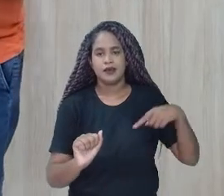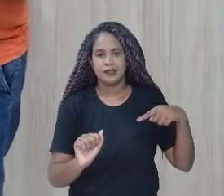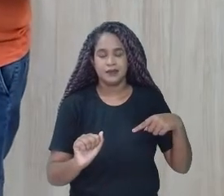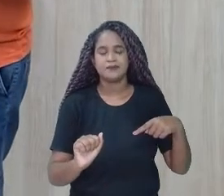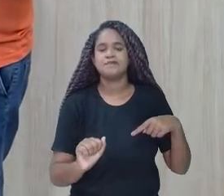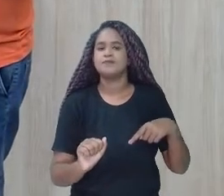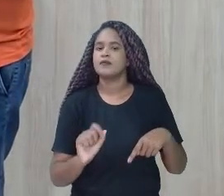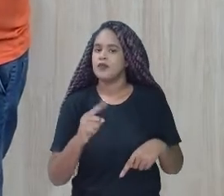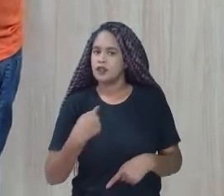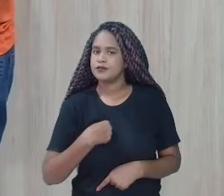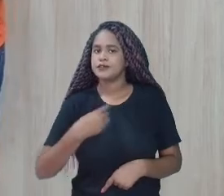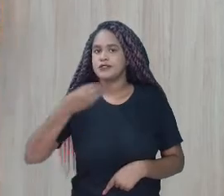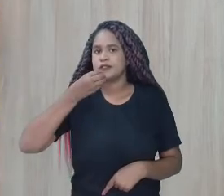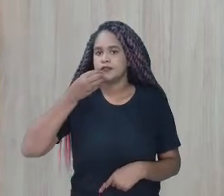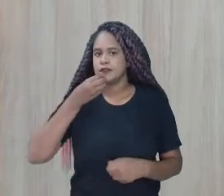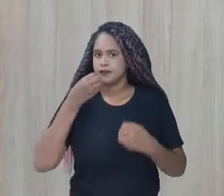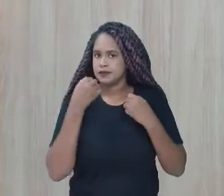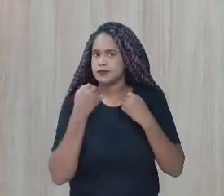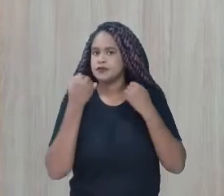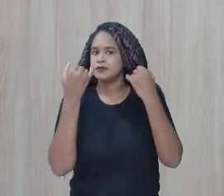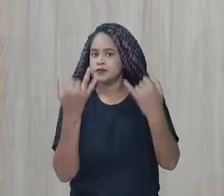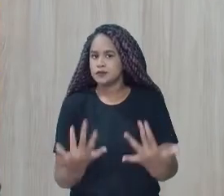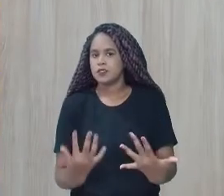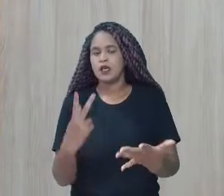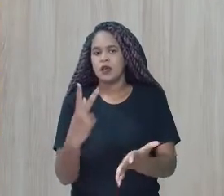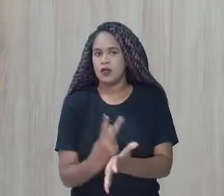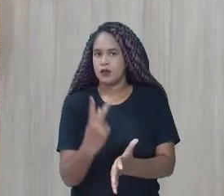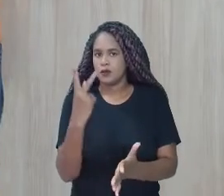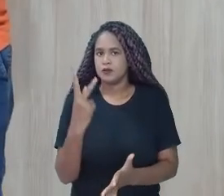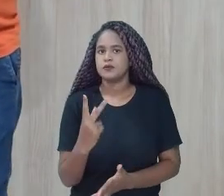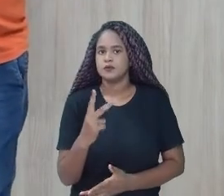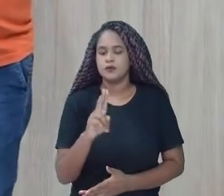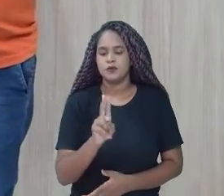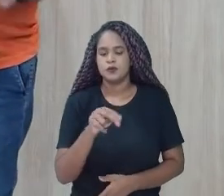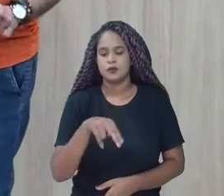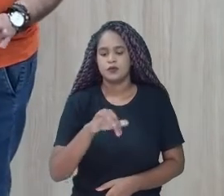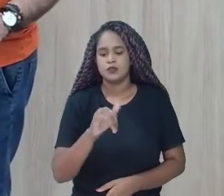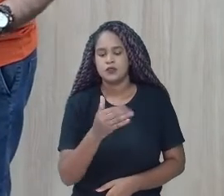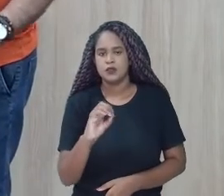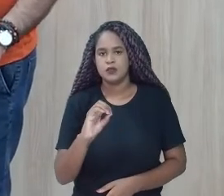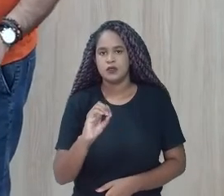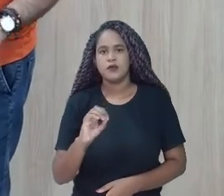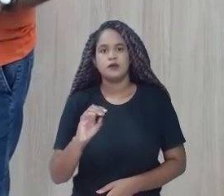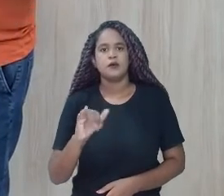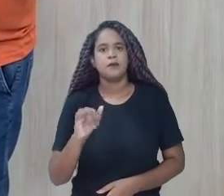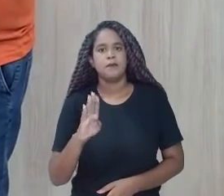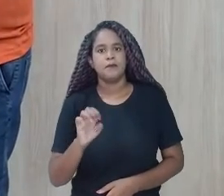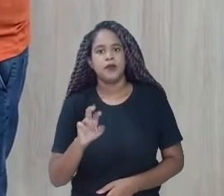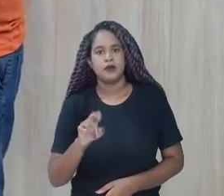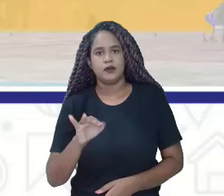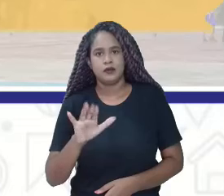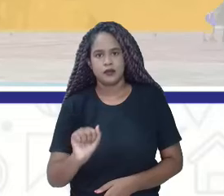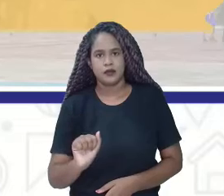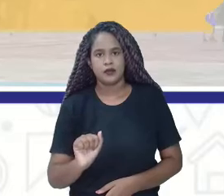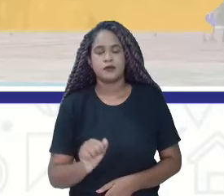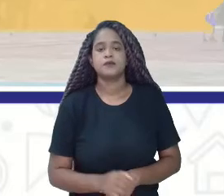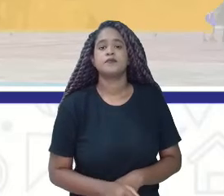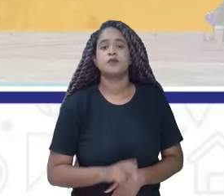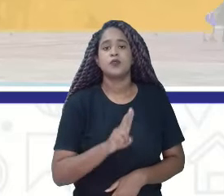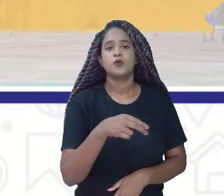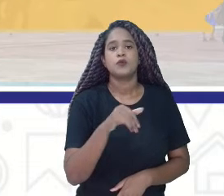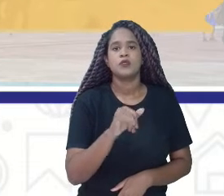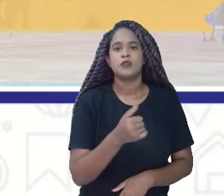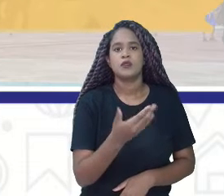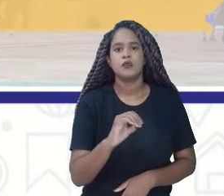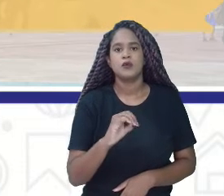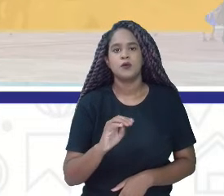tentar explicar como é e o que foi aí a União Ibérica, né? Então, a União Ibérica,